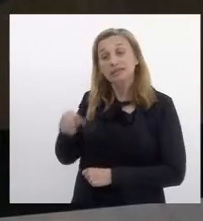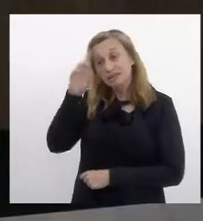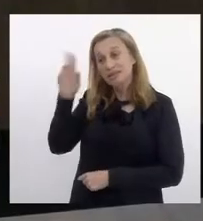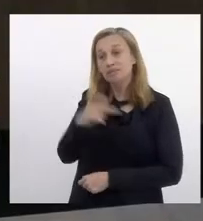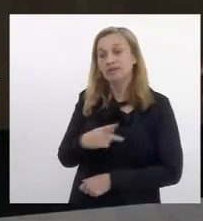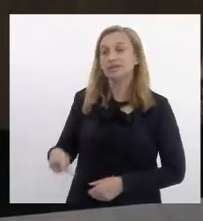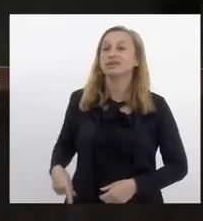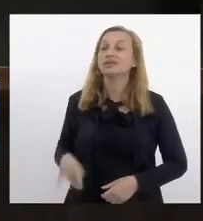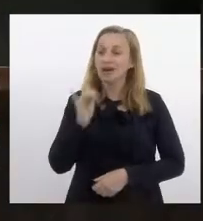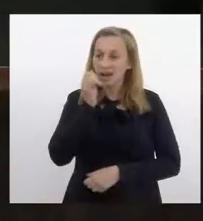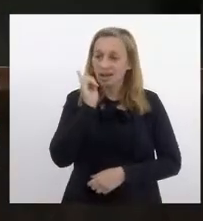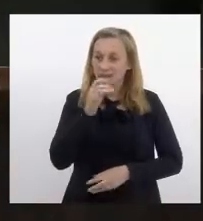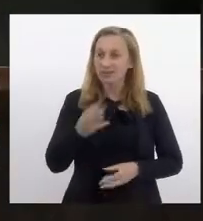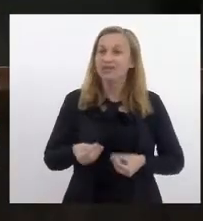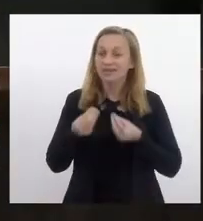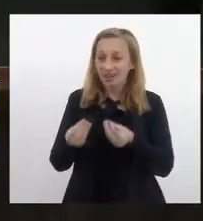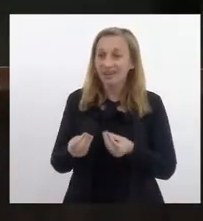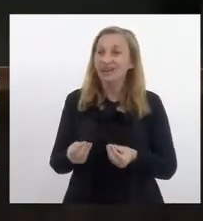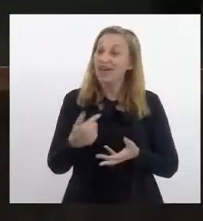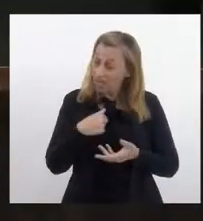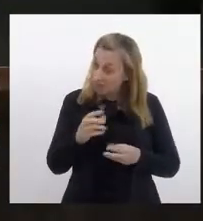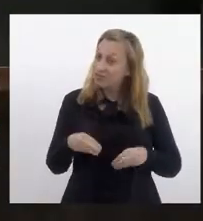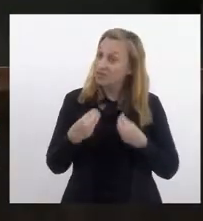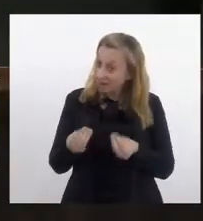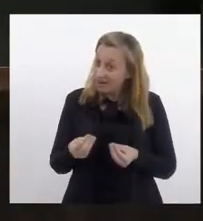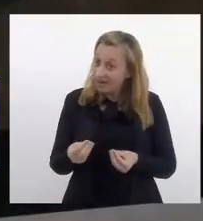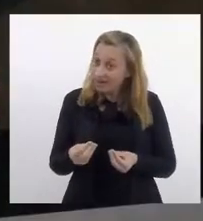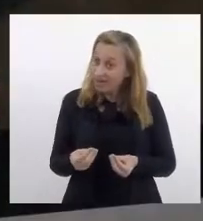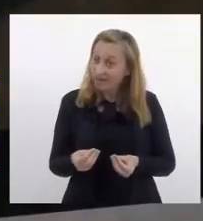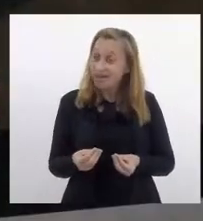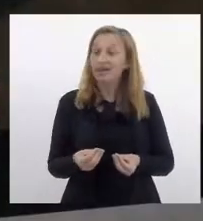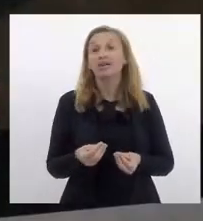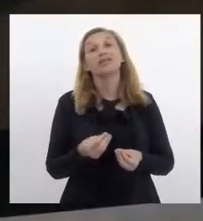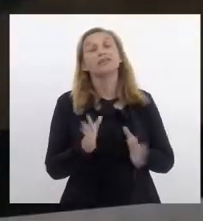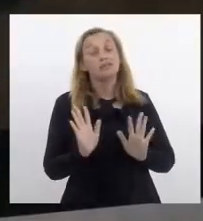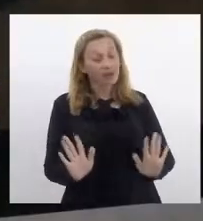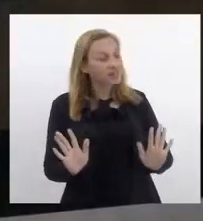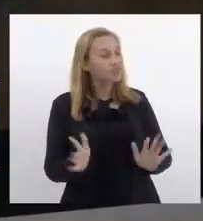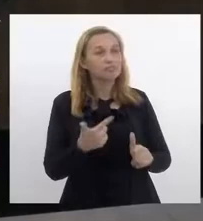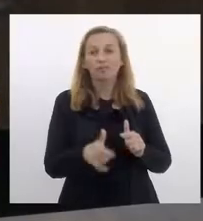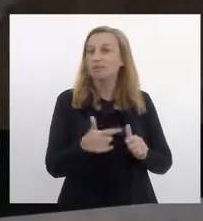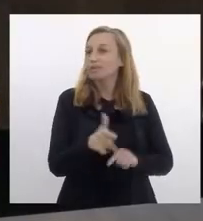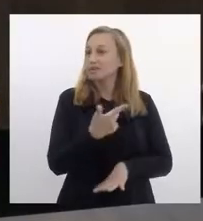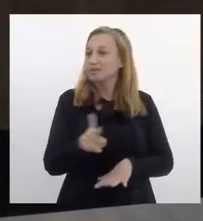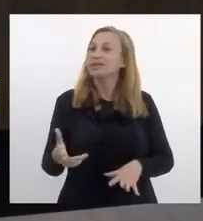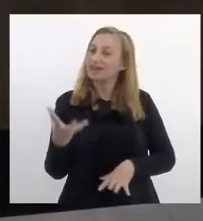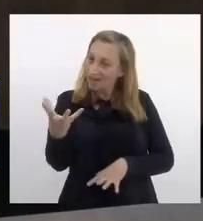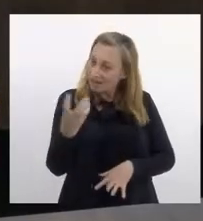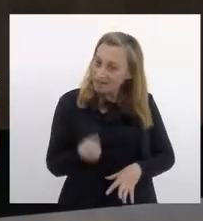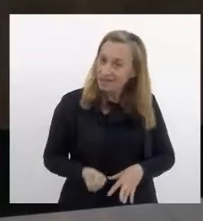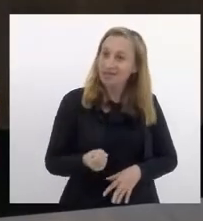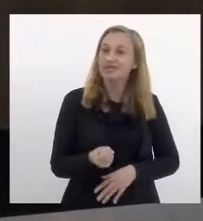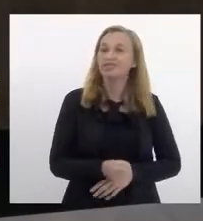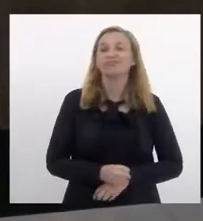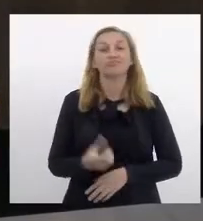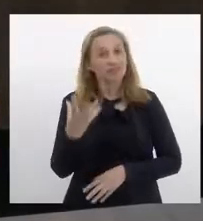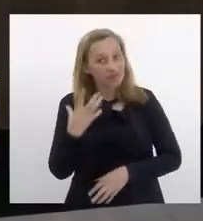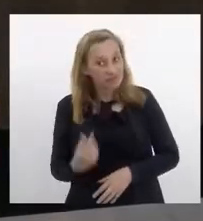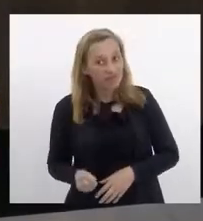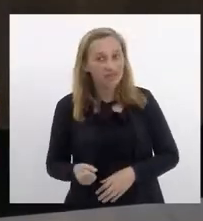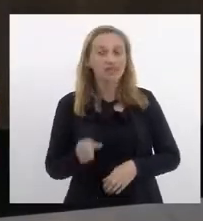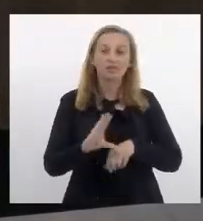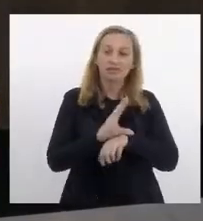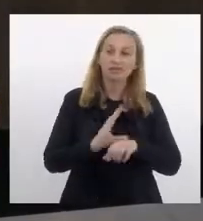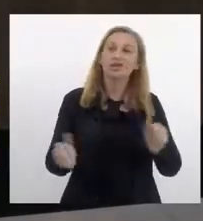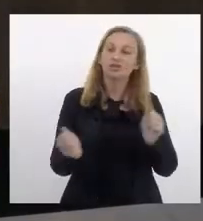mas aí, não nós dará. Já perdemos 20 minutos, deputado. Eu darei, o parecer não dará. Mas não tem problema nenhum, está acolhido o parecer. Constitucionalidade então,